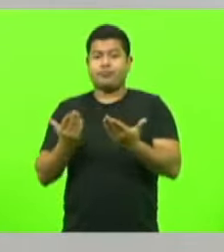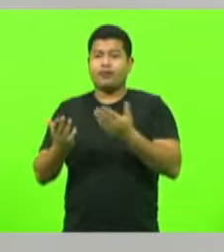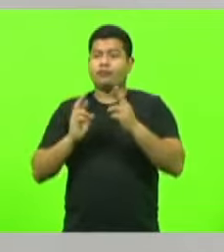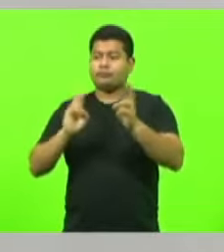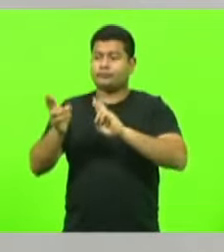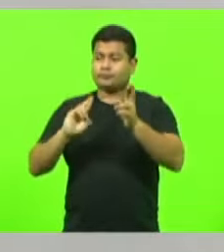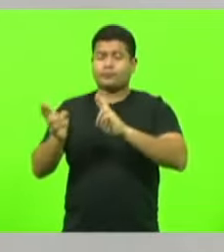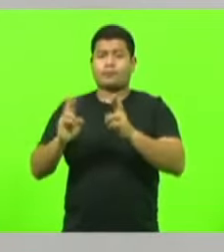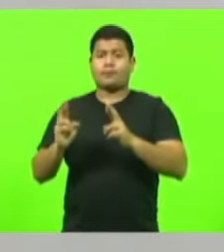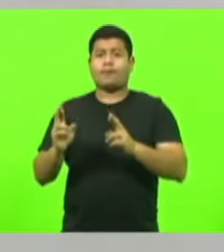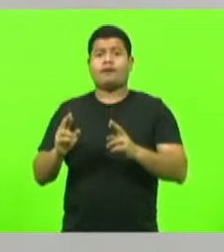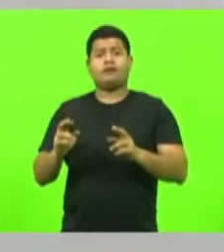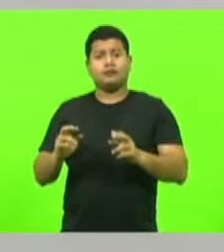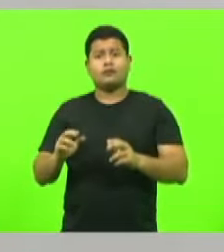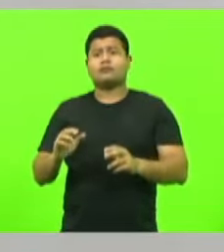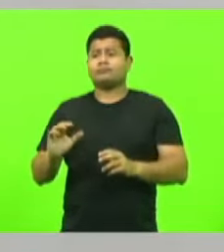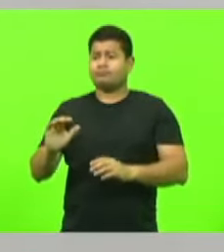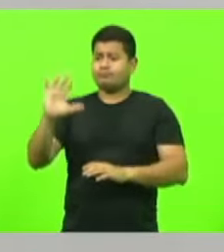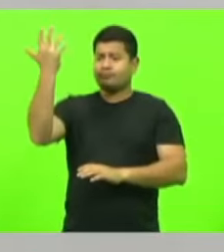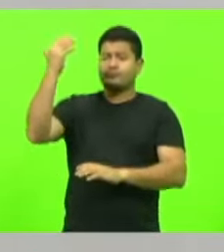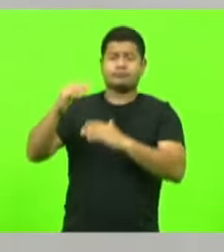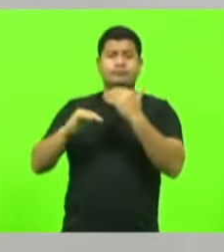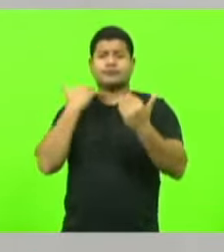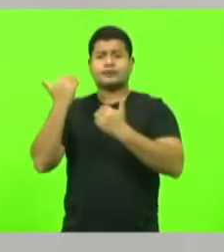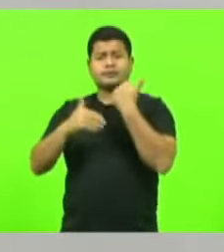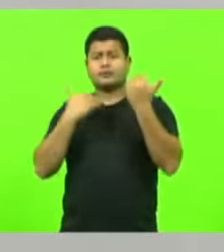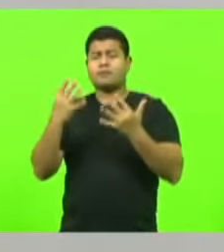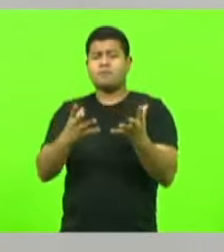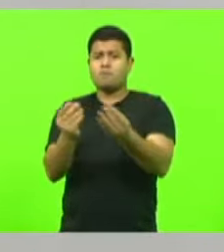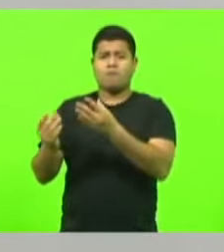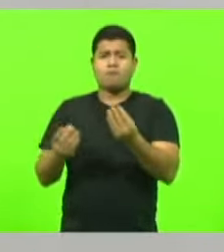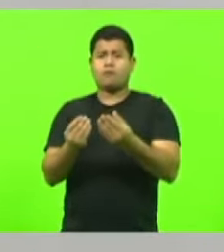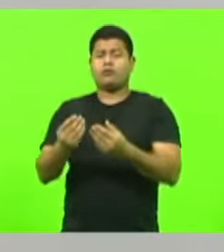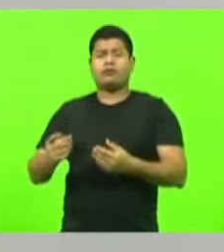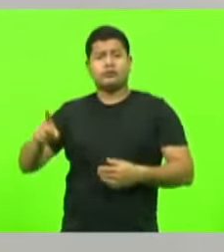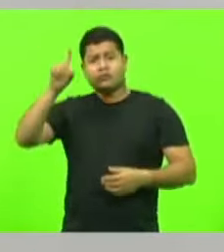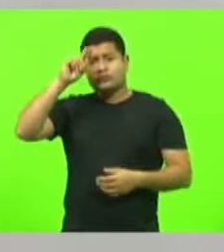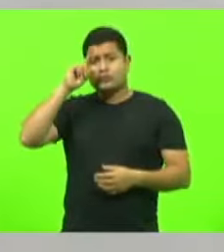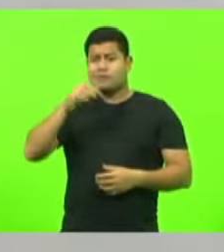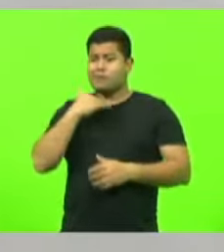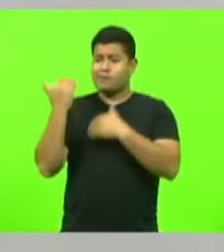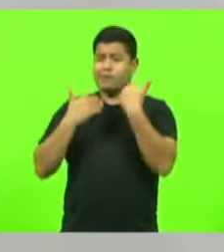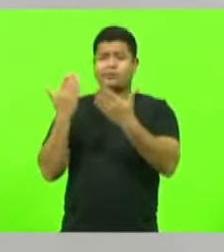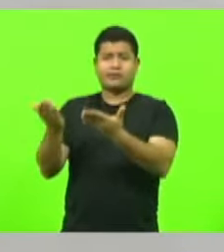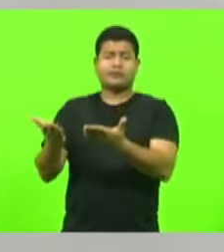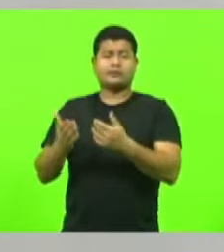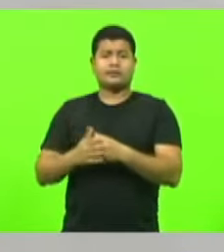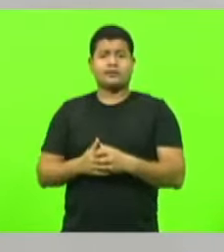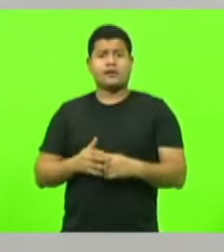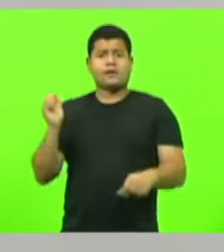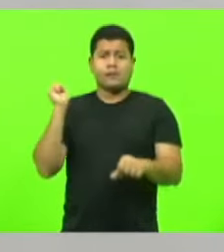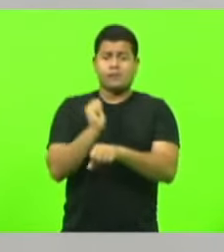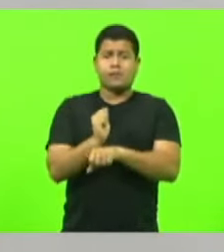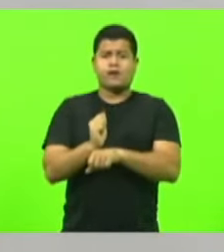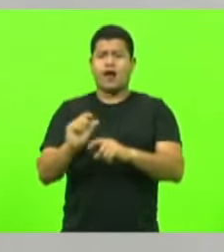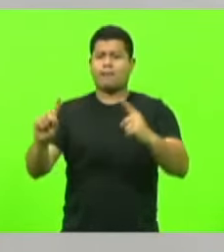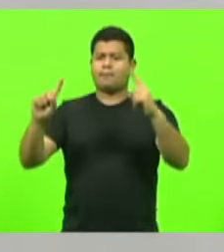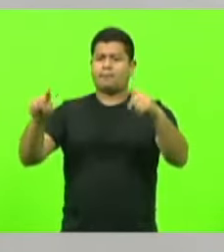que mata um monte de catarinense e moradores do Vale do Itajaí todos os dias. Então vamos parar de fazer